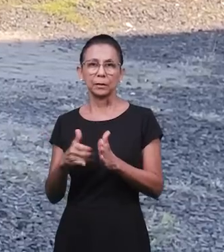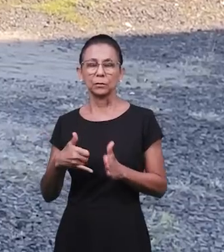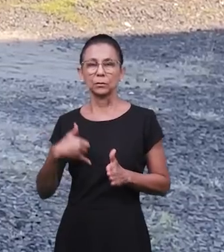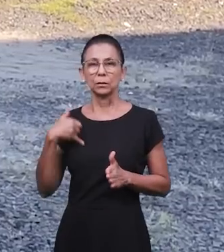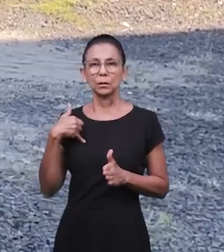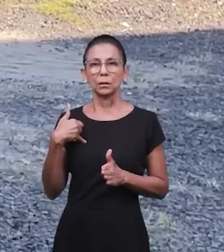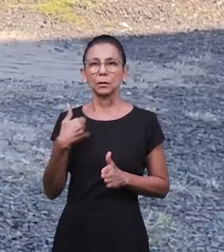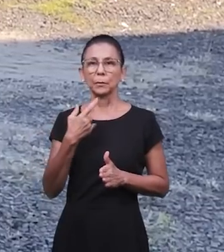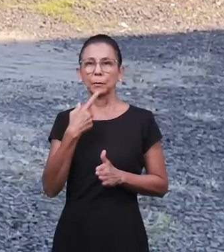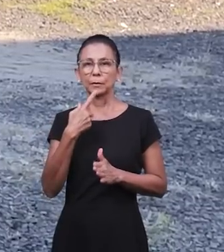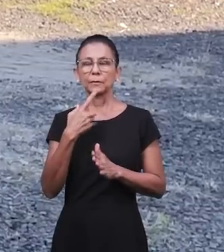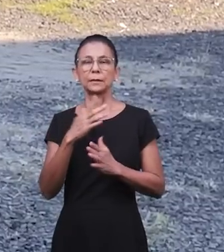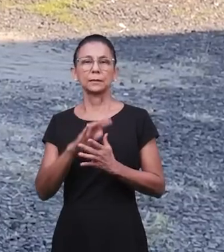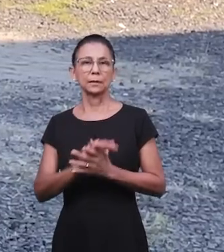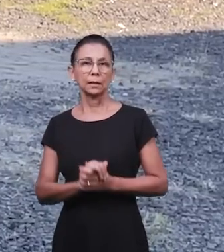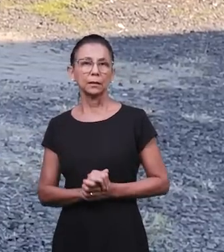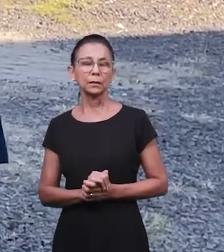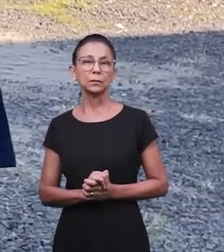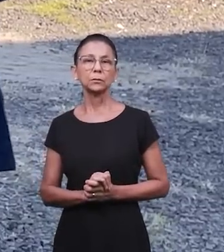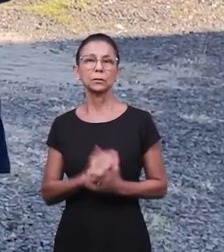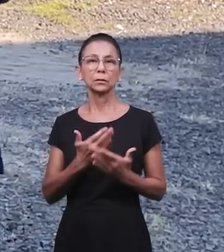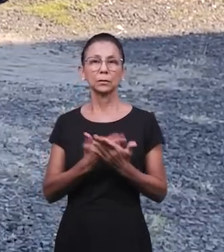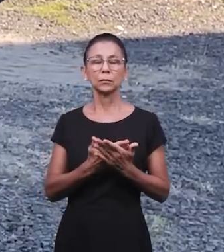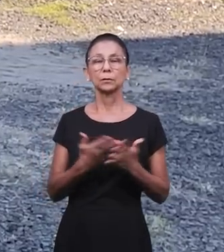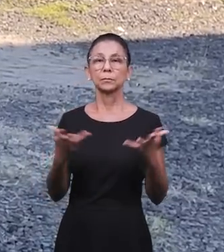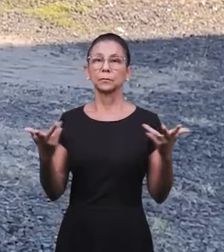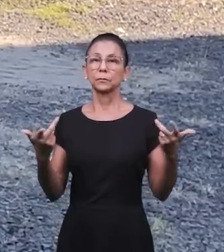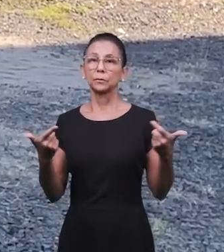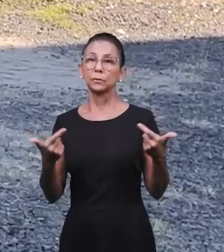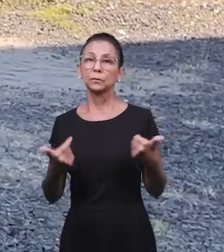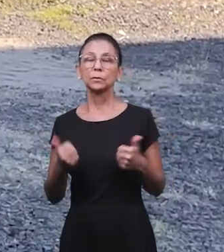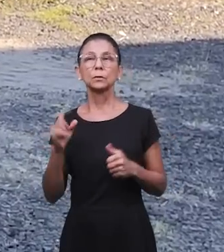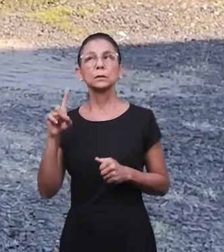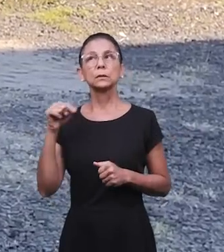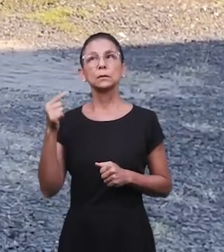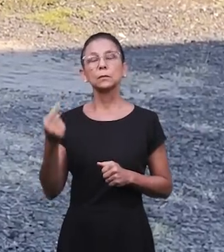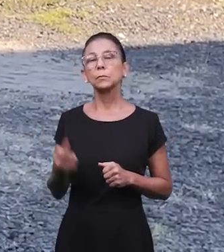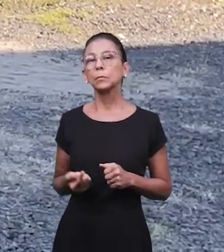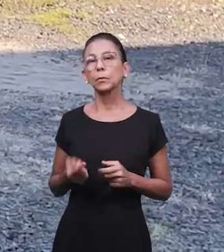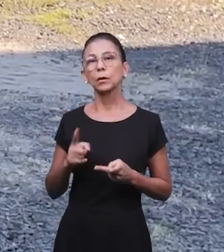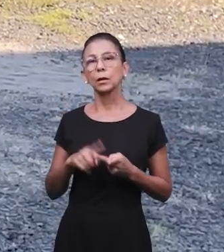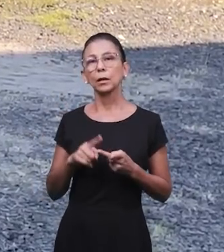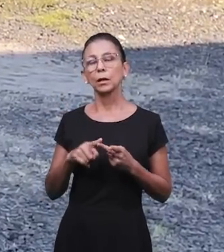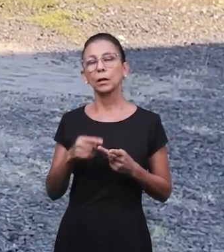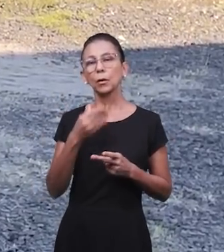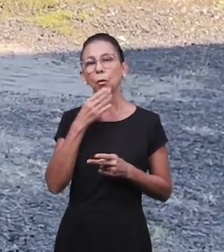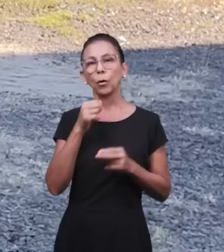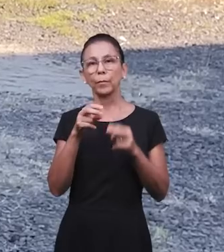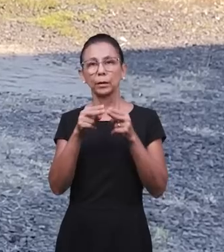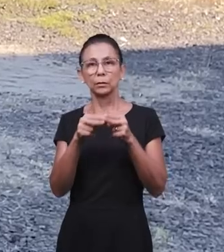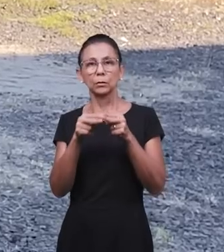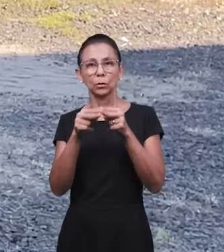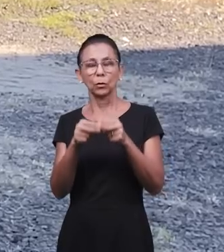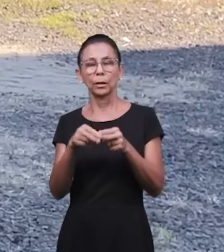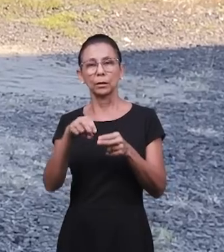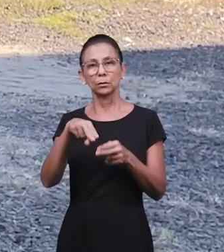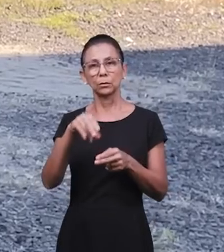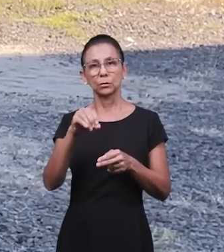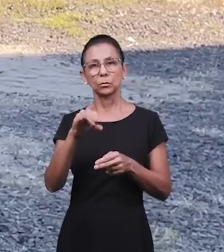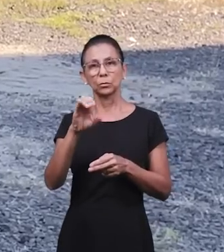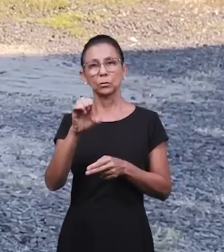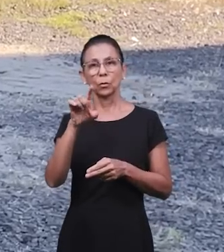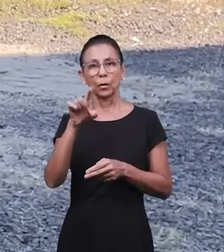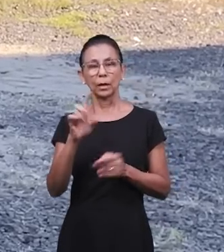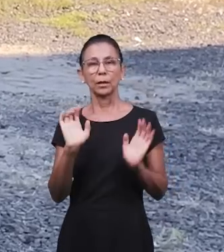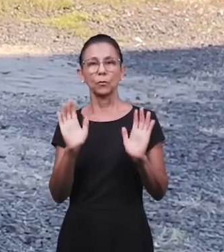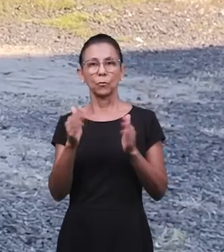vosso, né? Foi uma aula maravilhosa. Depois, falando de Noé, né? E a sua família, trazido